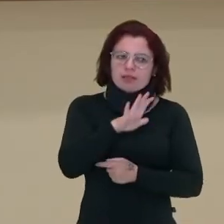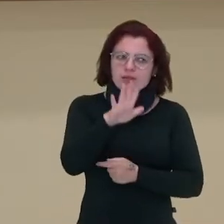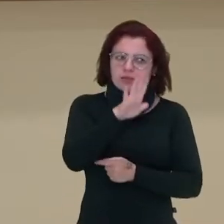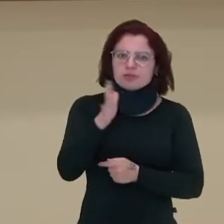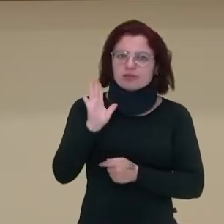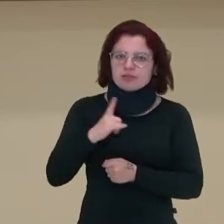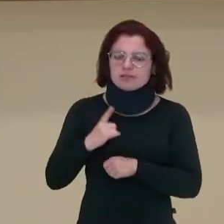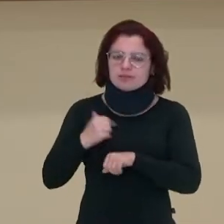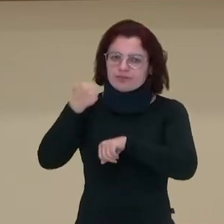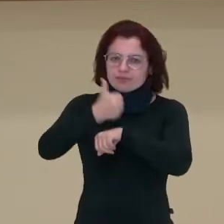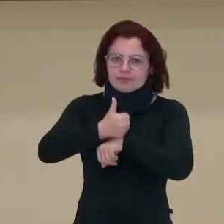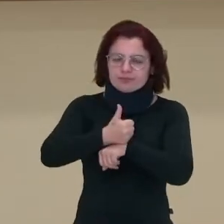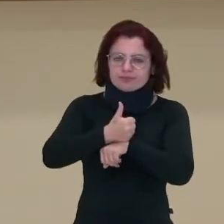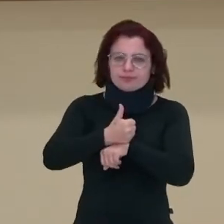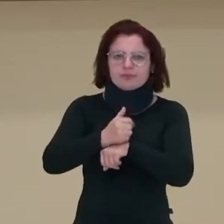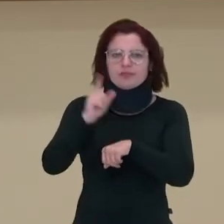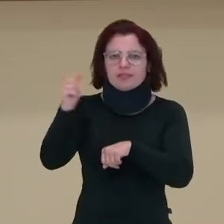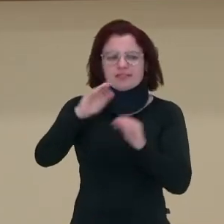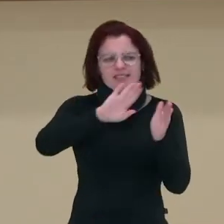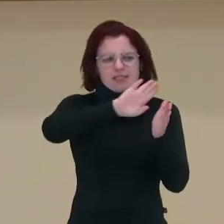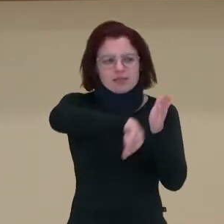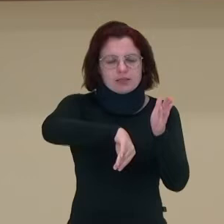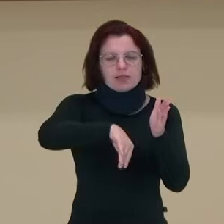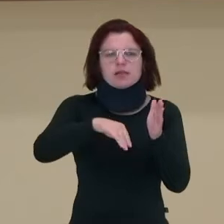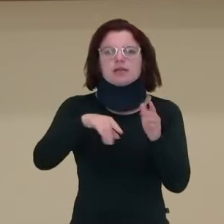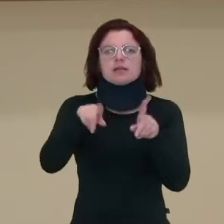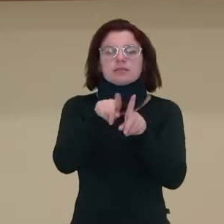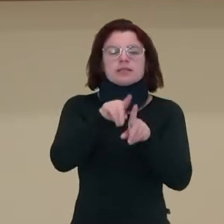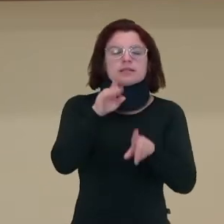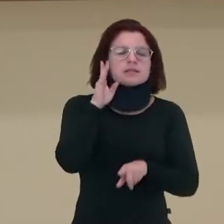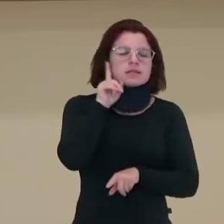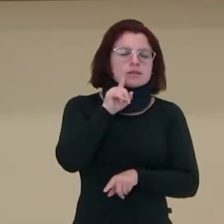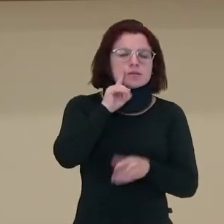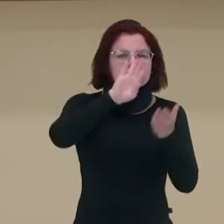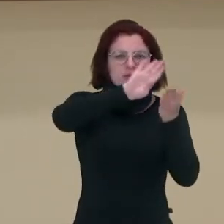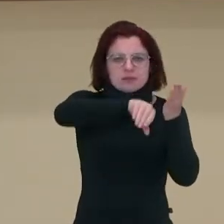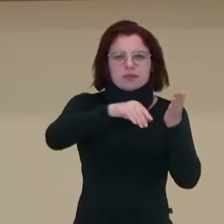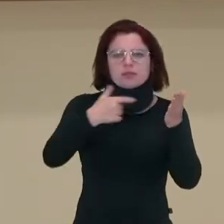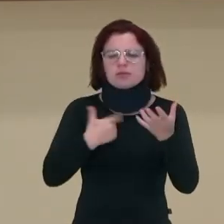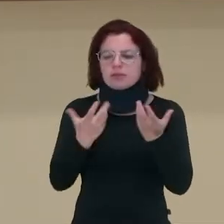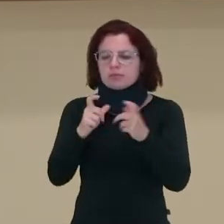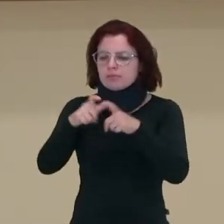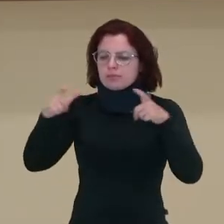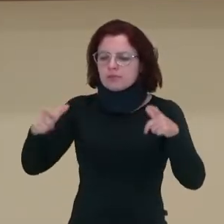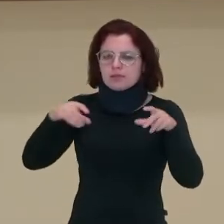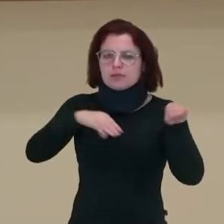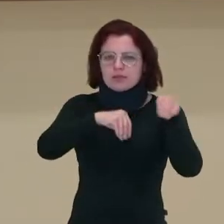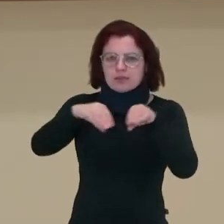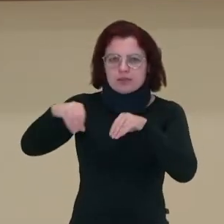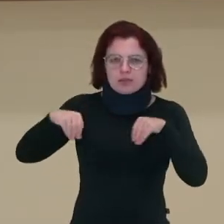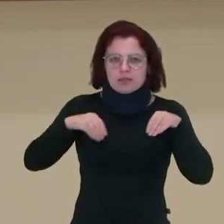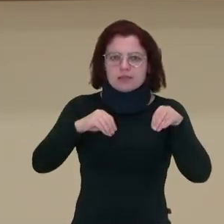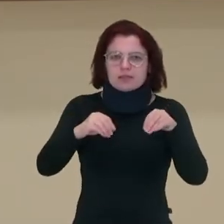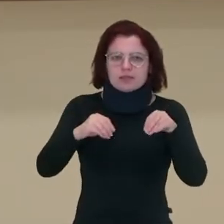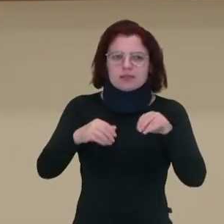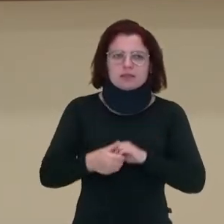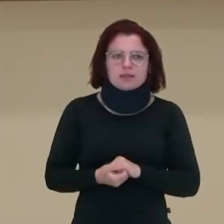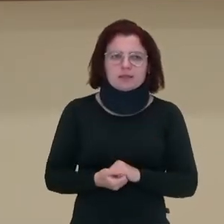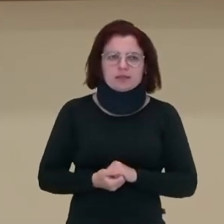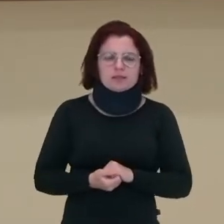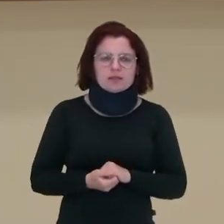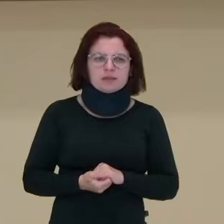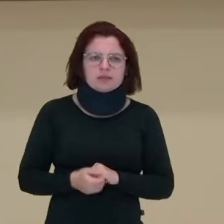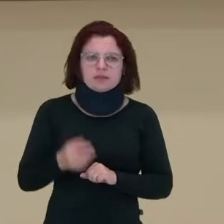pelas nações europeias e pelos Estados Unidos e expandir o seu império. Bom, aqui a gente tem um mapa que mostra essas áreas